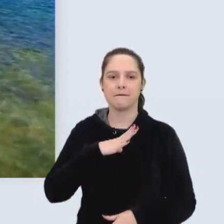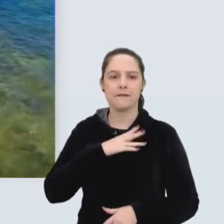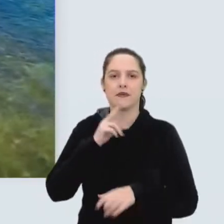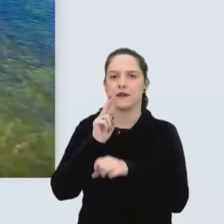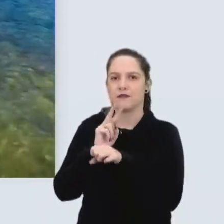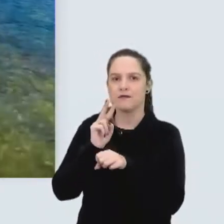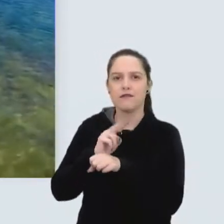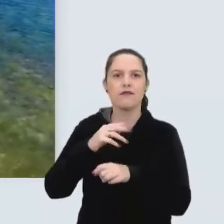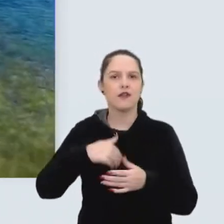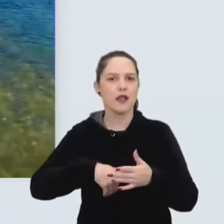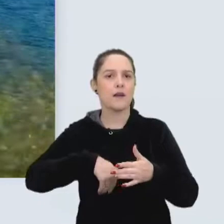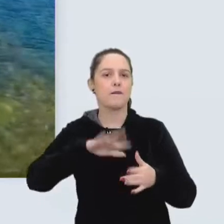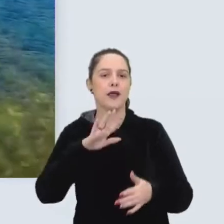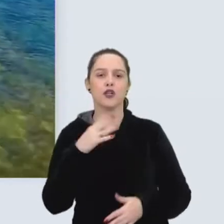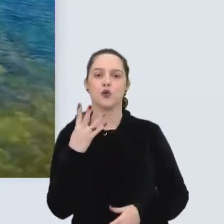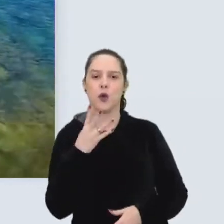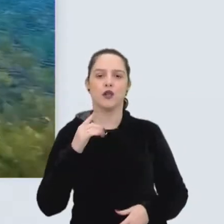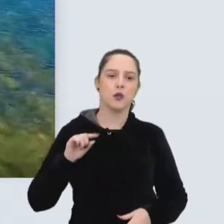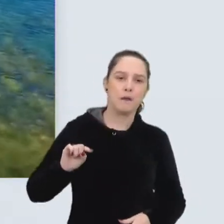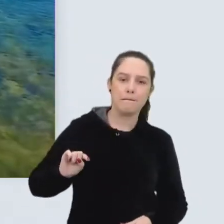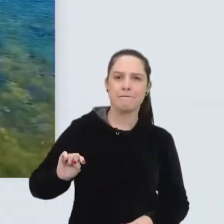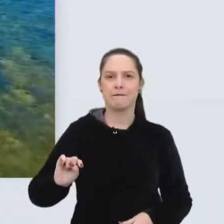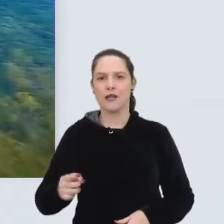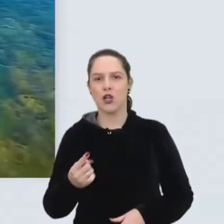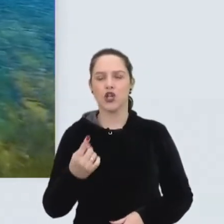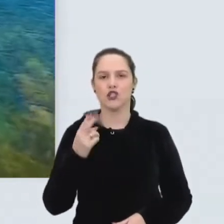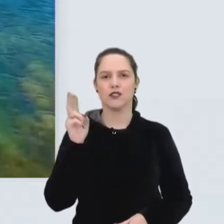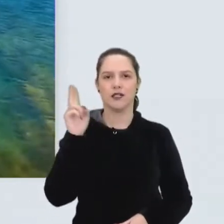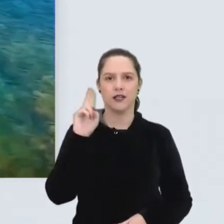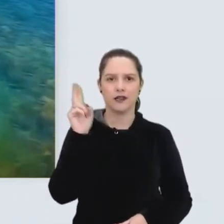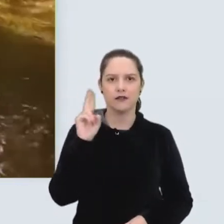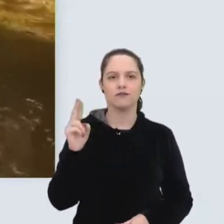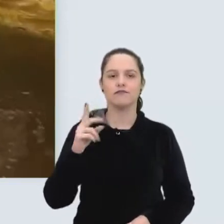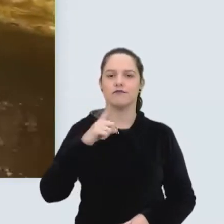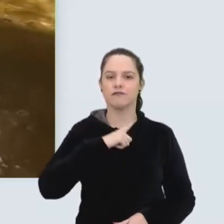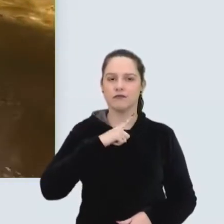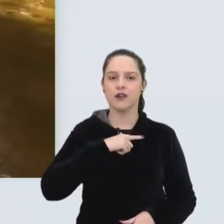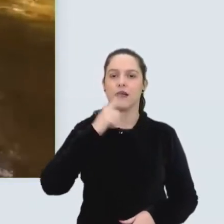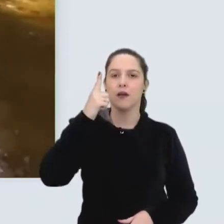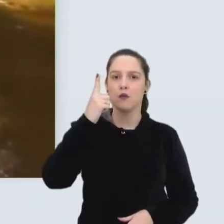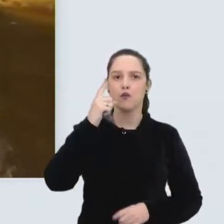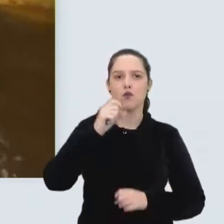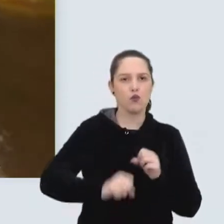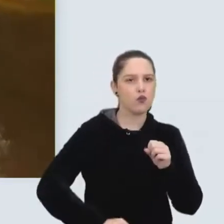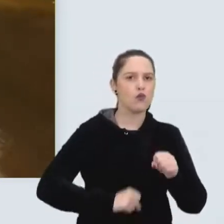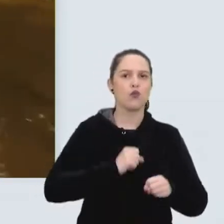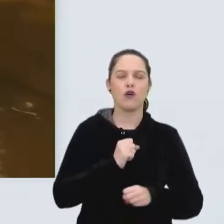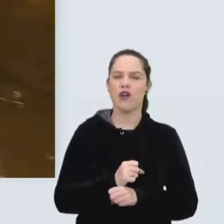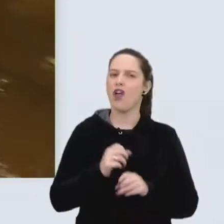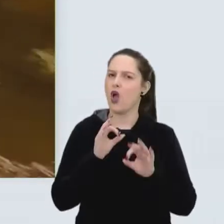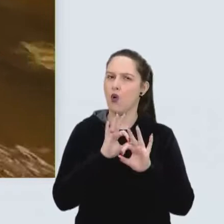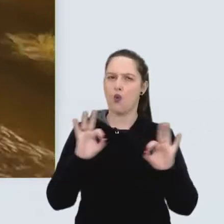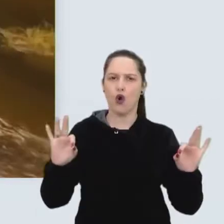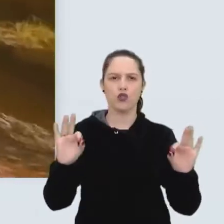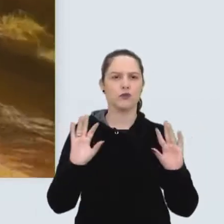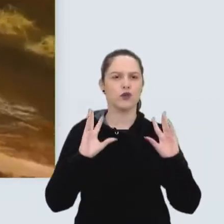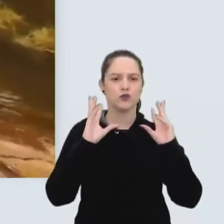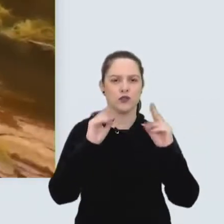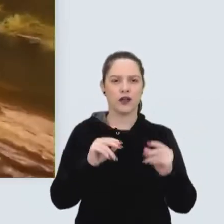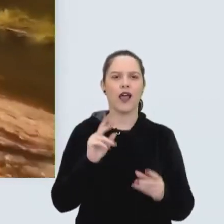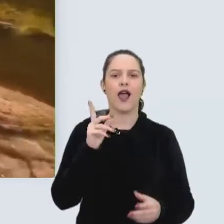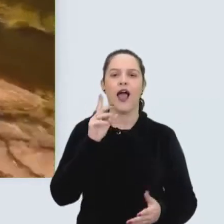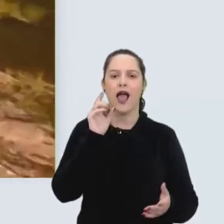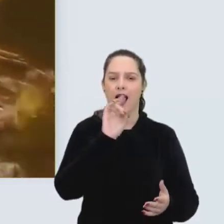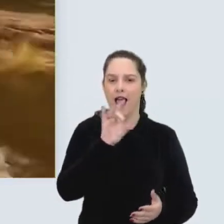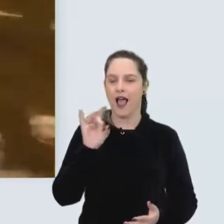de mais de 4 bilhões de reais na economia brasileira, apenas em um ano. É um ótimo negócio para todos. A cada real que o